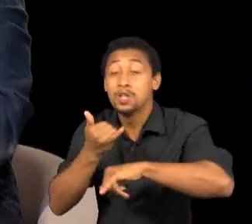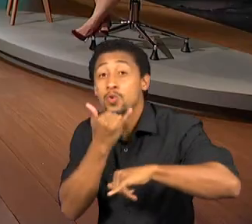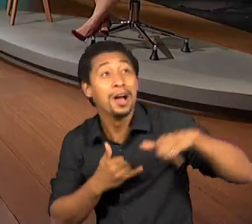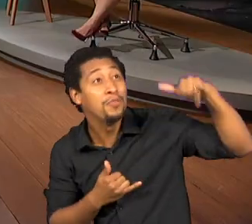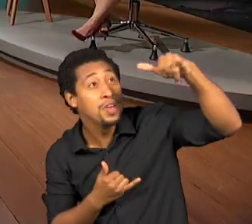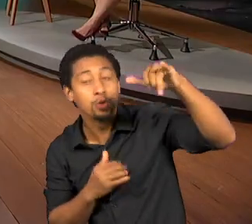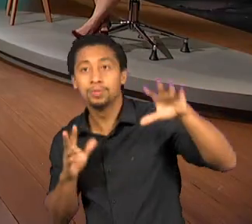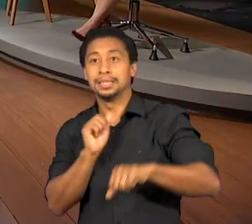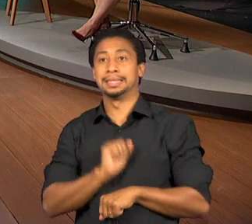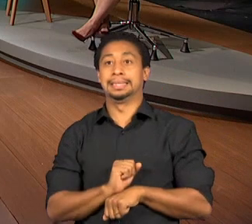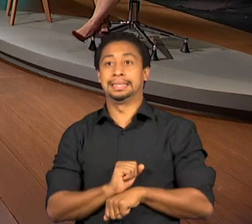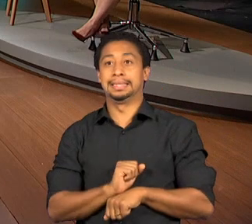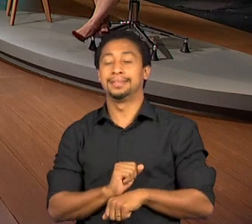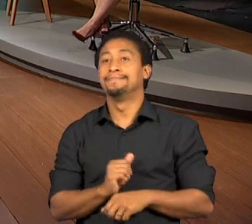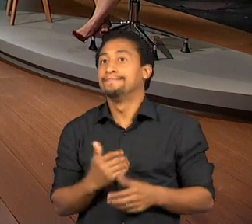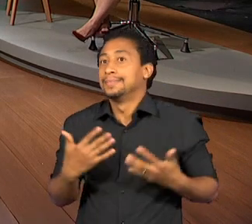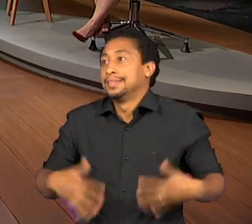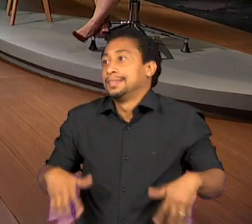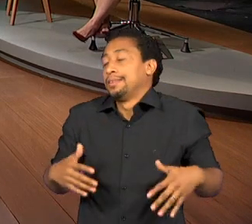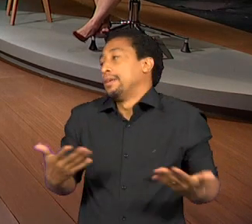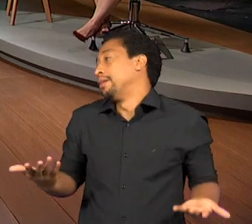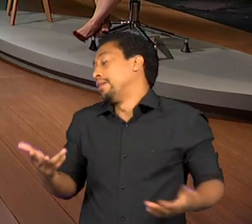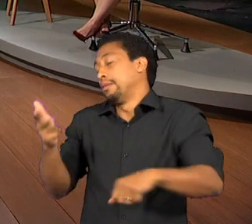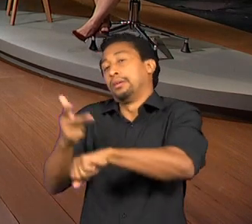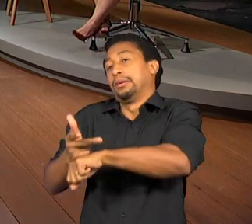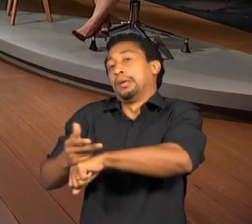todo mundo. Você falava, eu não vou mais sair daqui nunca mais.